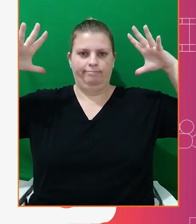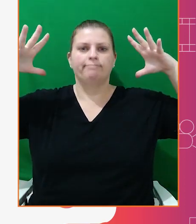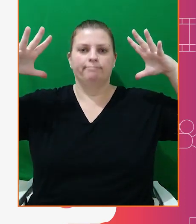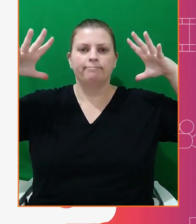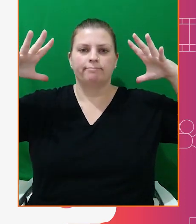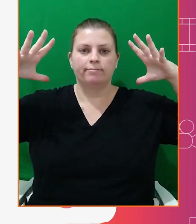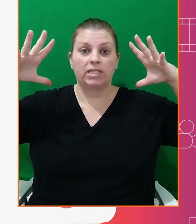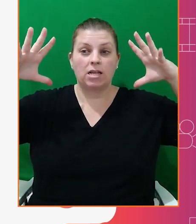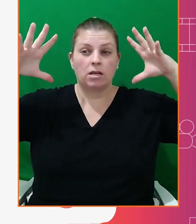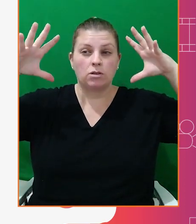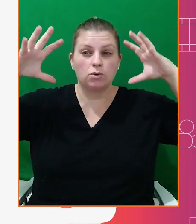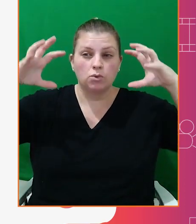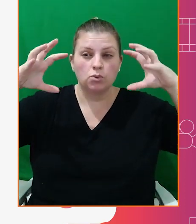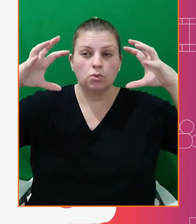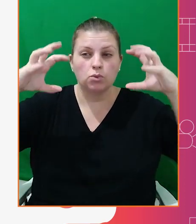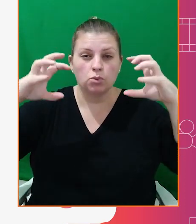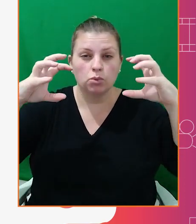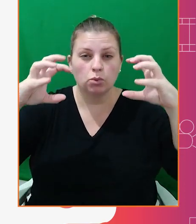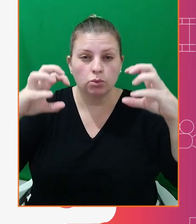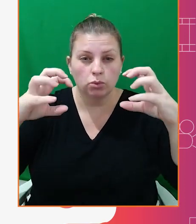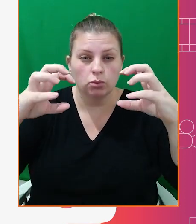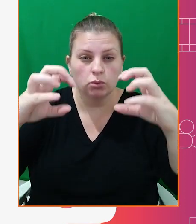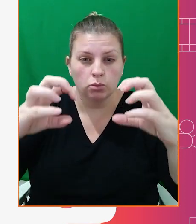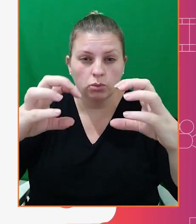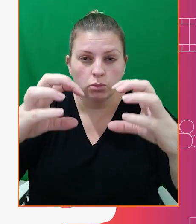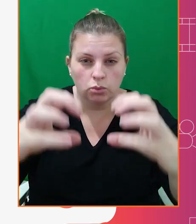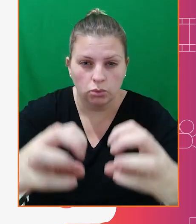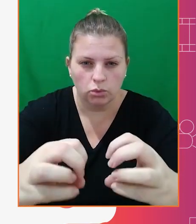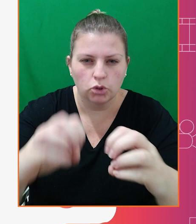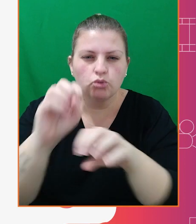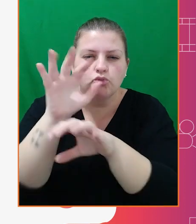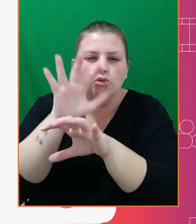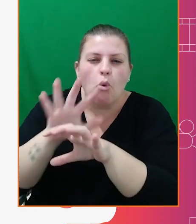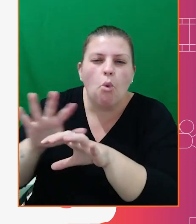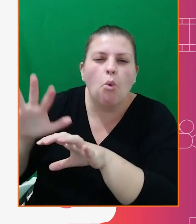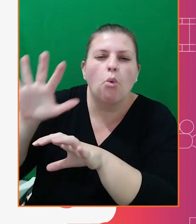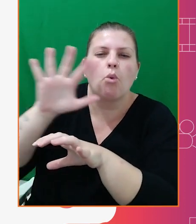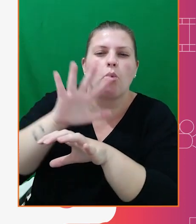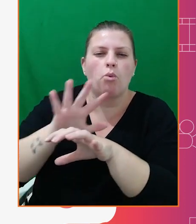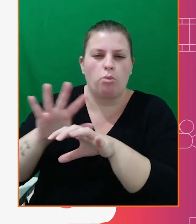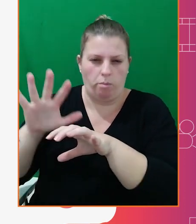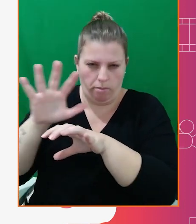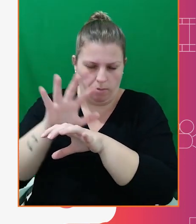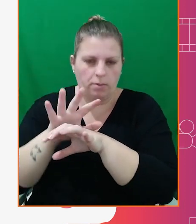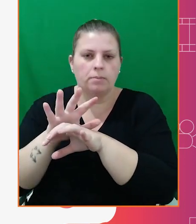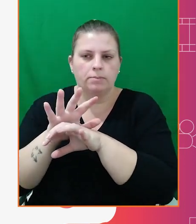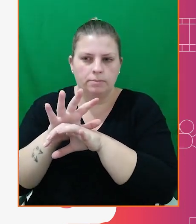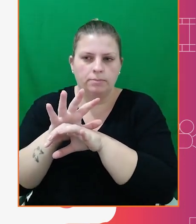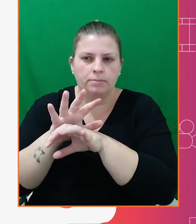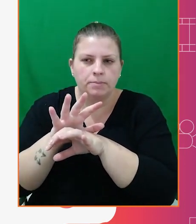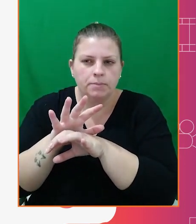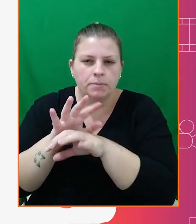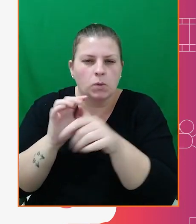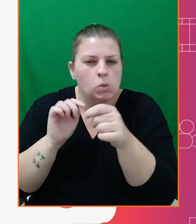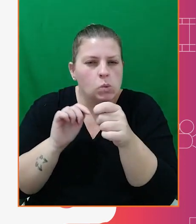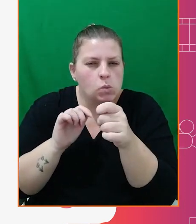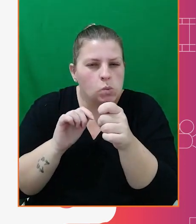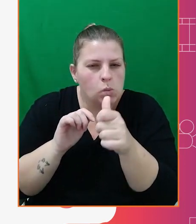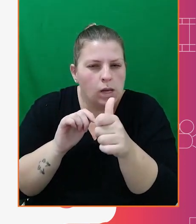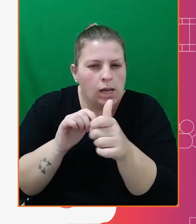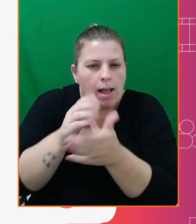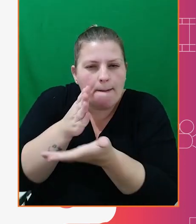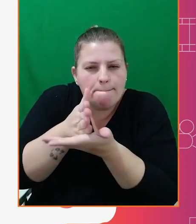claros. Os tons escuros são formados normalmente pelas sombras. Quase no seu centro, um